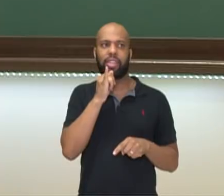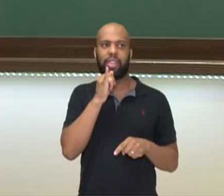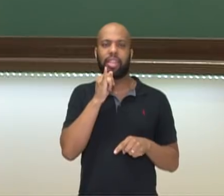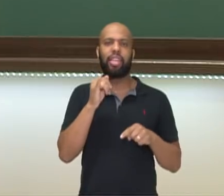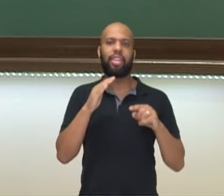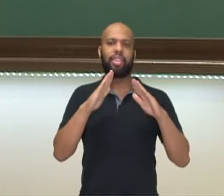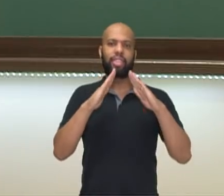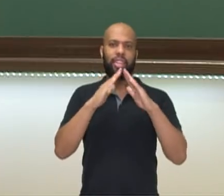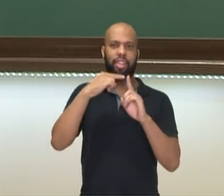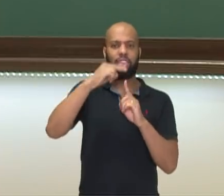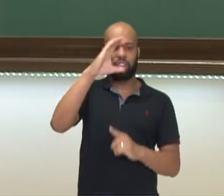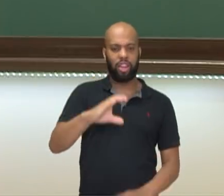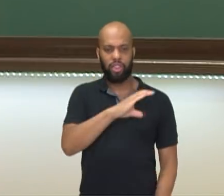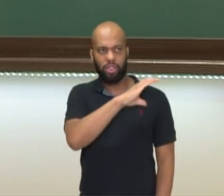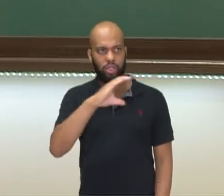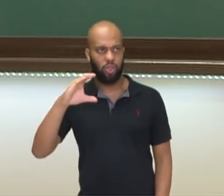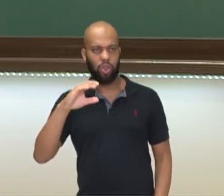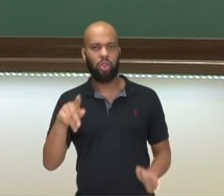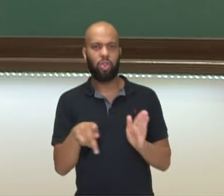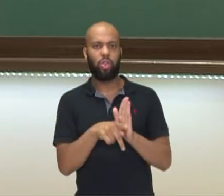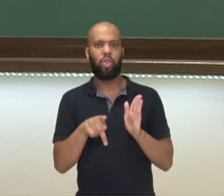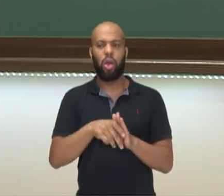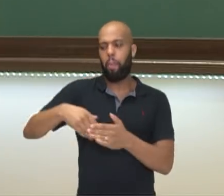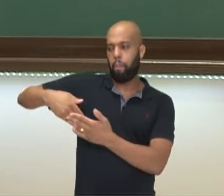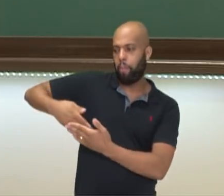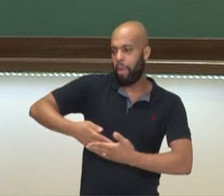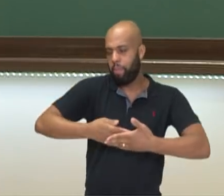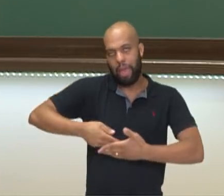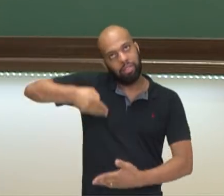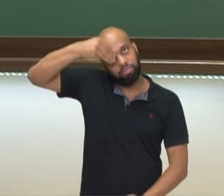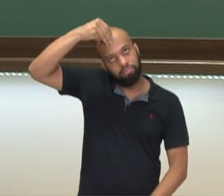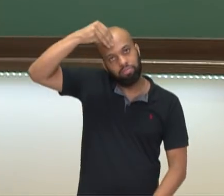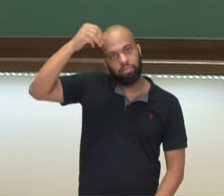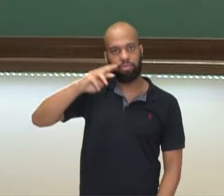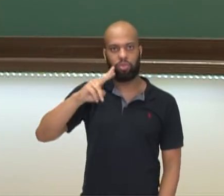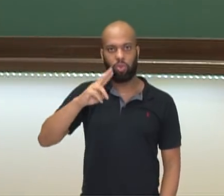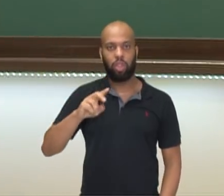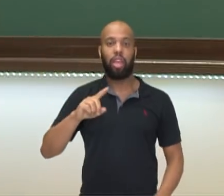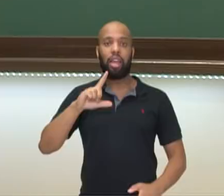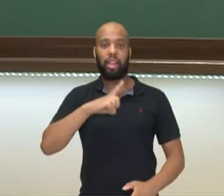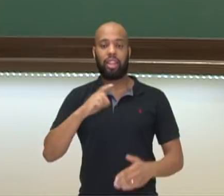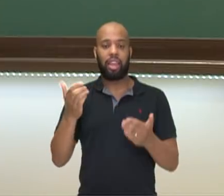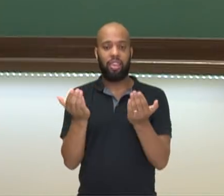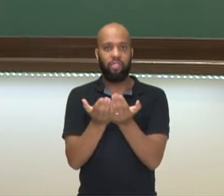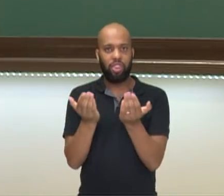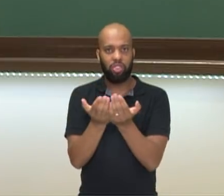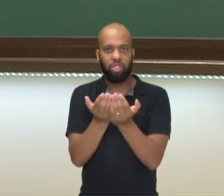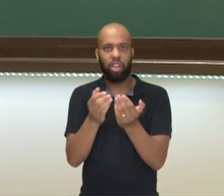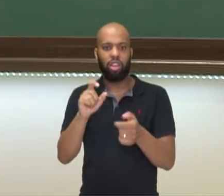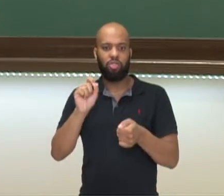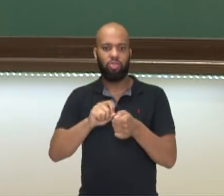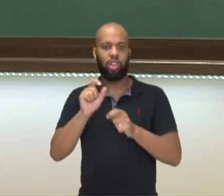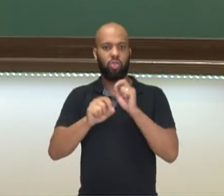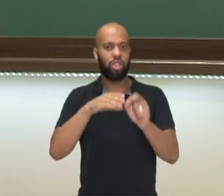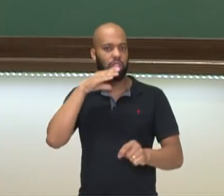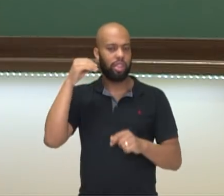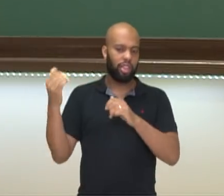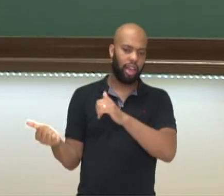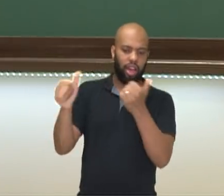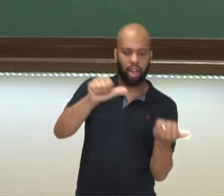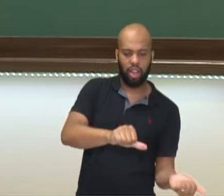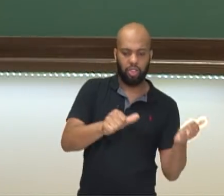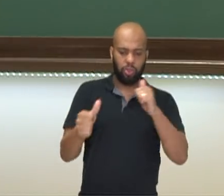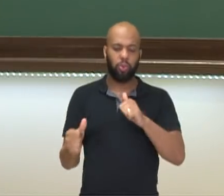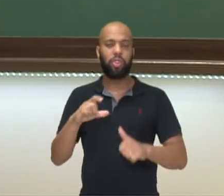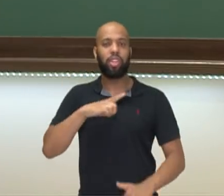Igreja Católica, que você batiza a criança assim que nasce. Os evangélicos pentecostais também batizam quando é adulto. A pessoa tem que